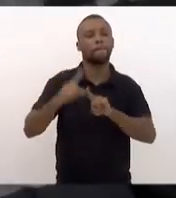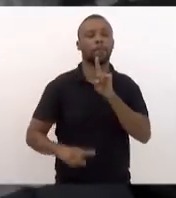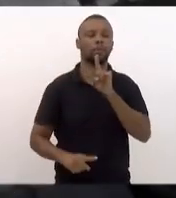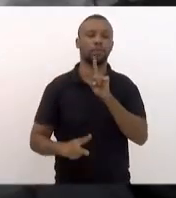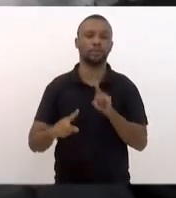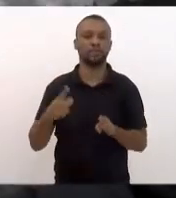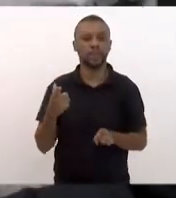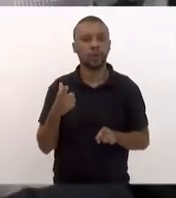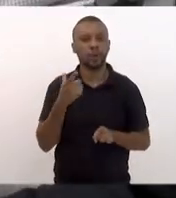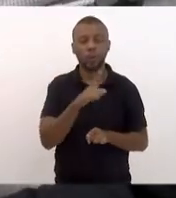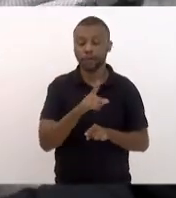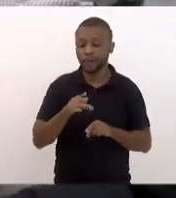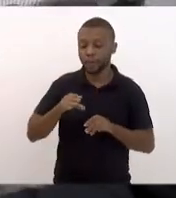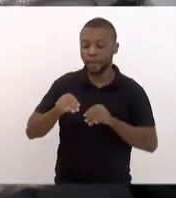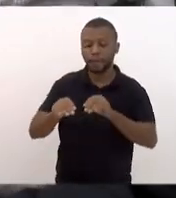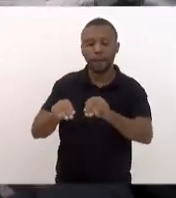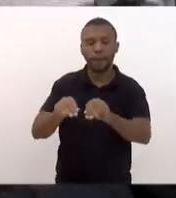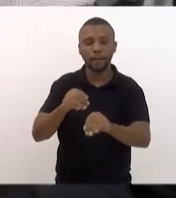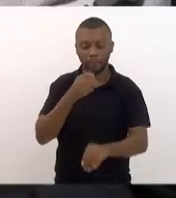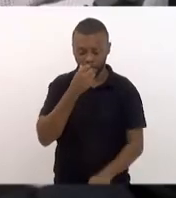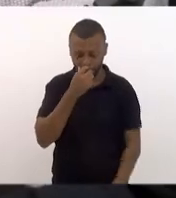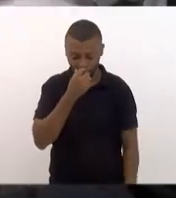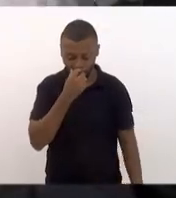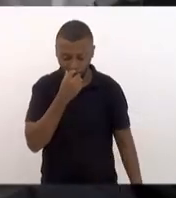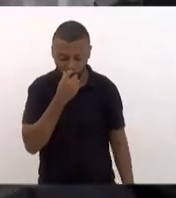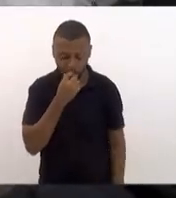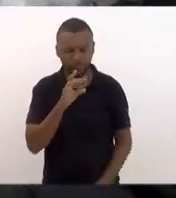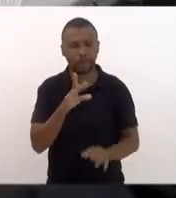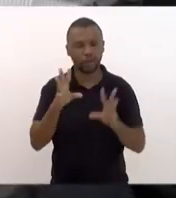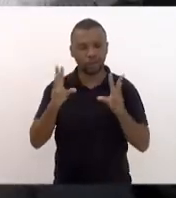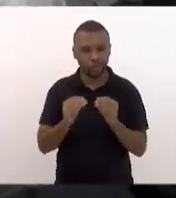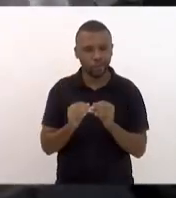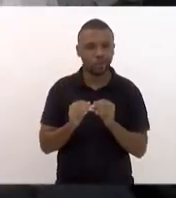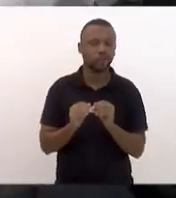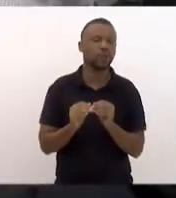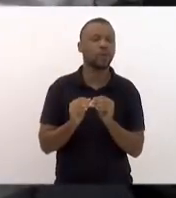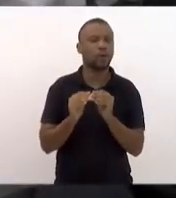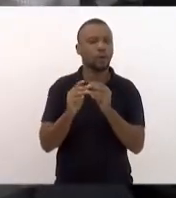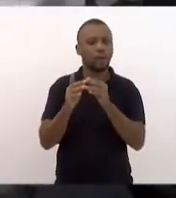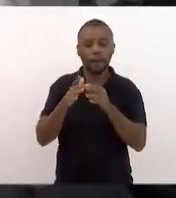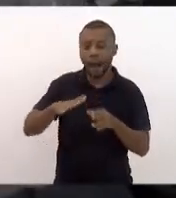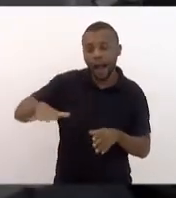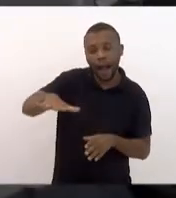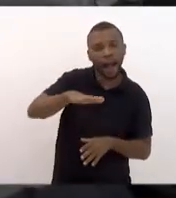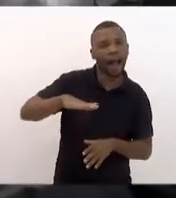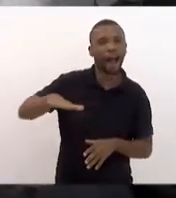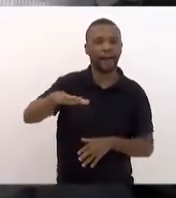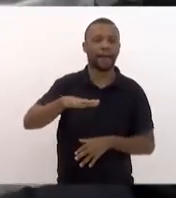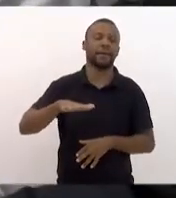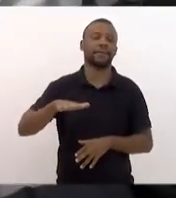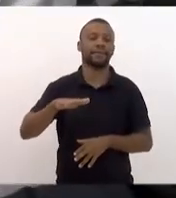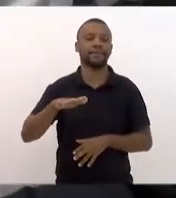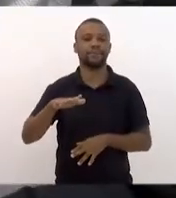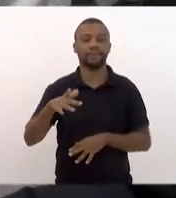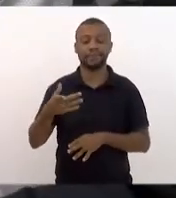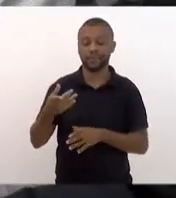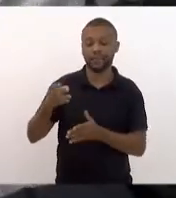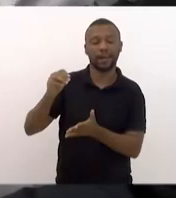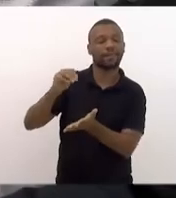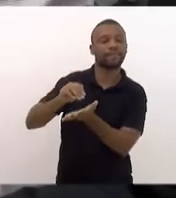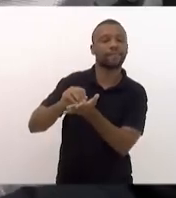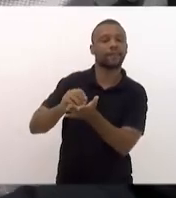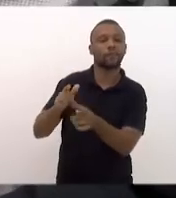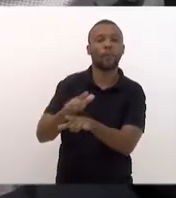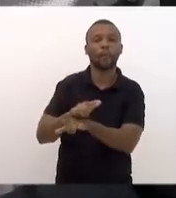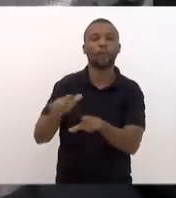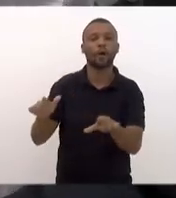você ocupar, só fechando, uma determinada área desocupada,